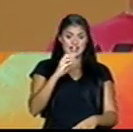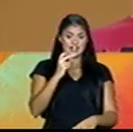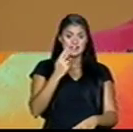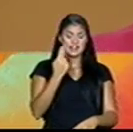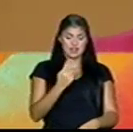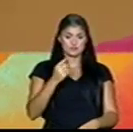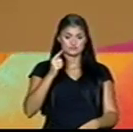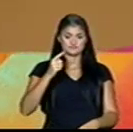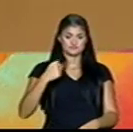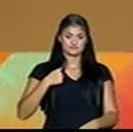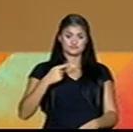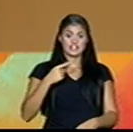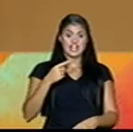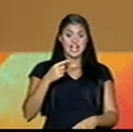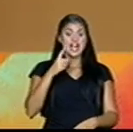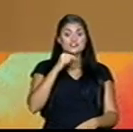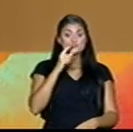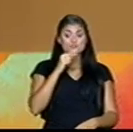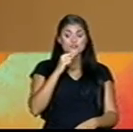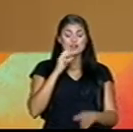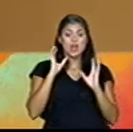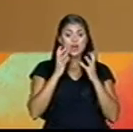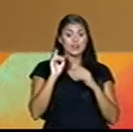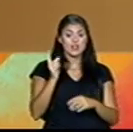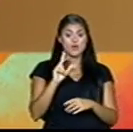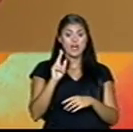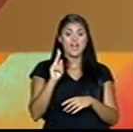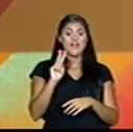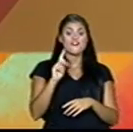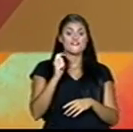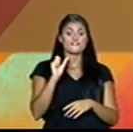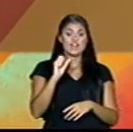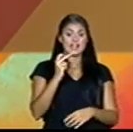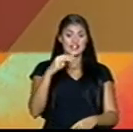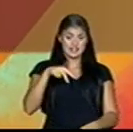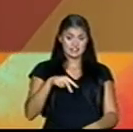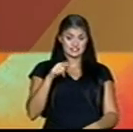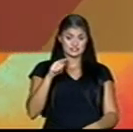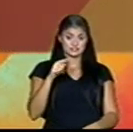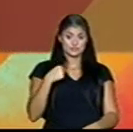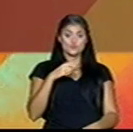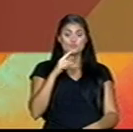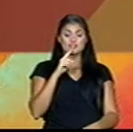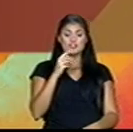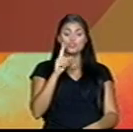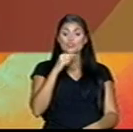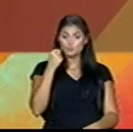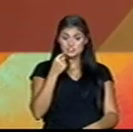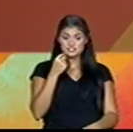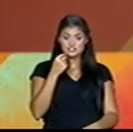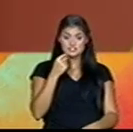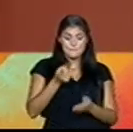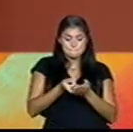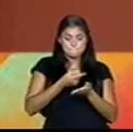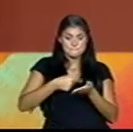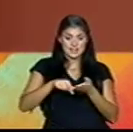aqui na fraqueza. É tudo sem açúcar. E isto não engorda? Não, é tudo vegan, sem açúcar. Ou seja, está sem aqui aqueladinhas que são doces não e panquecas